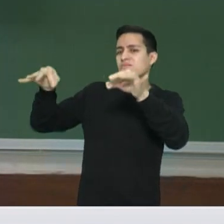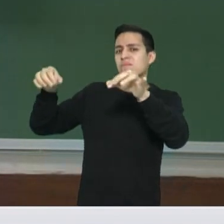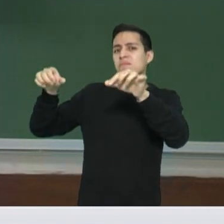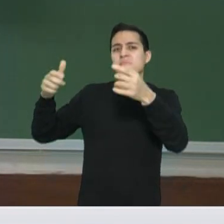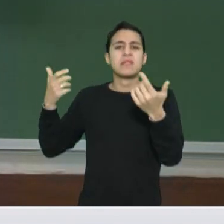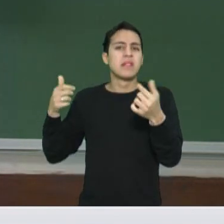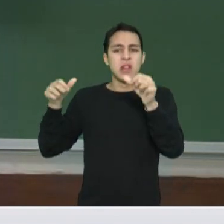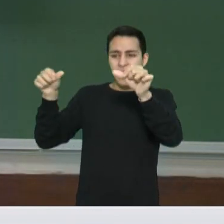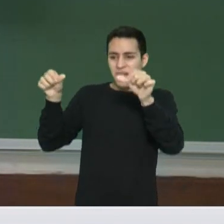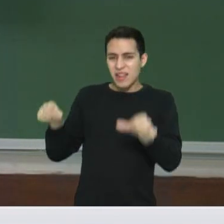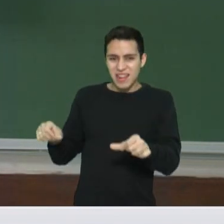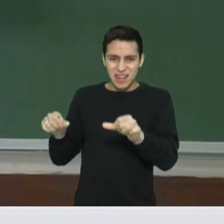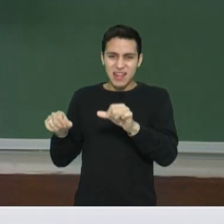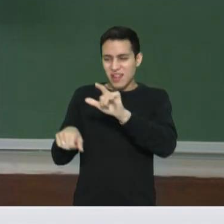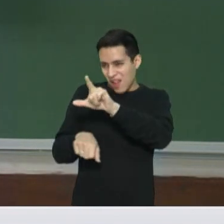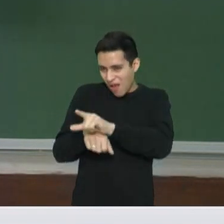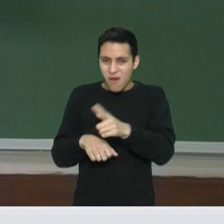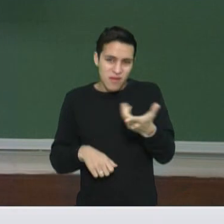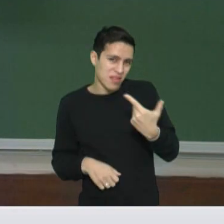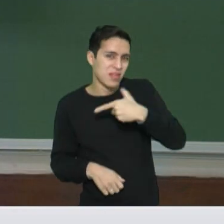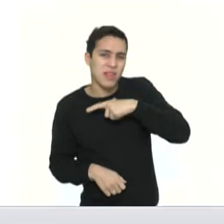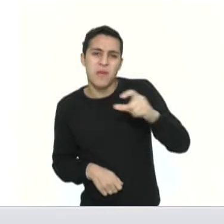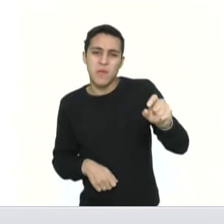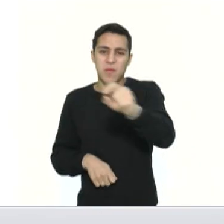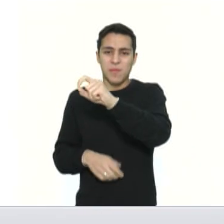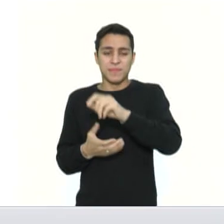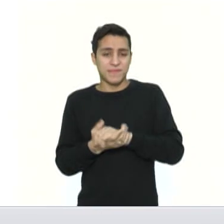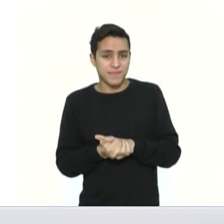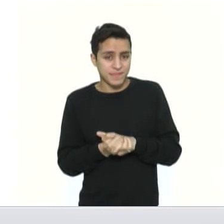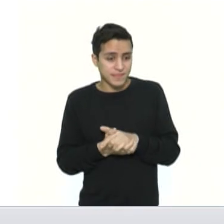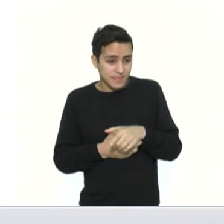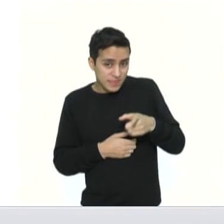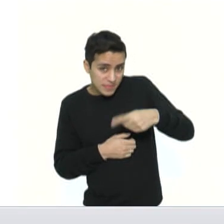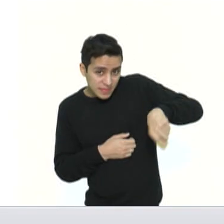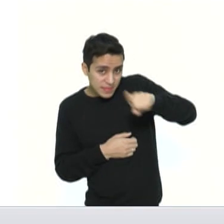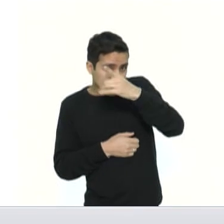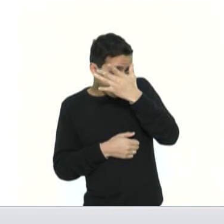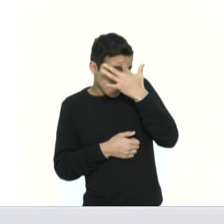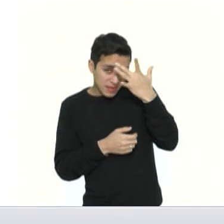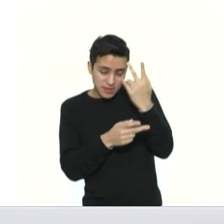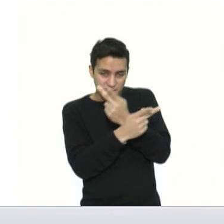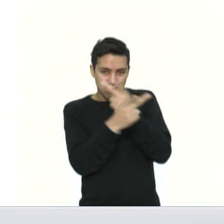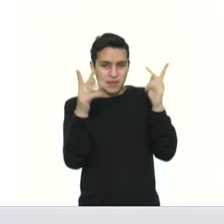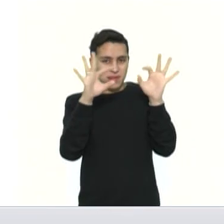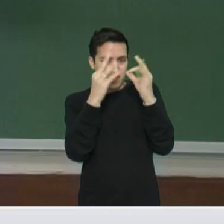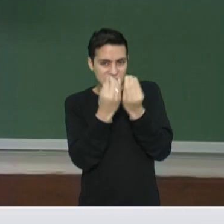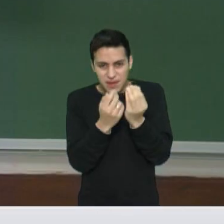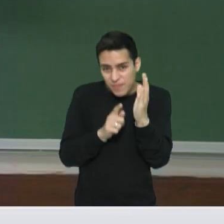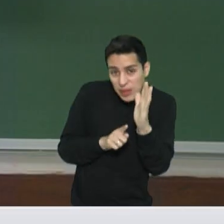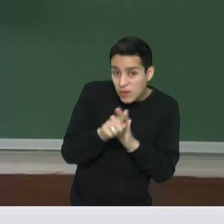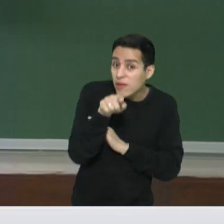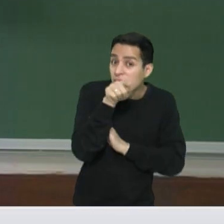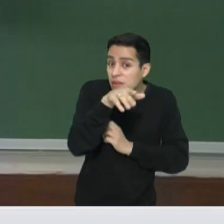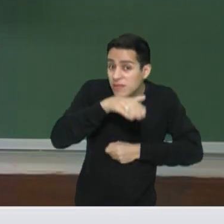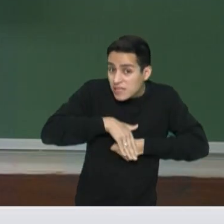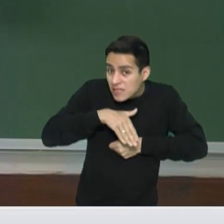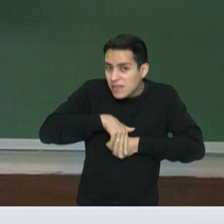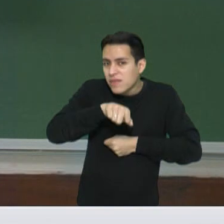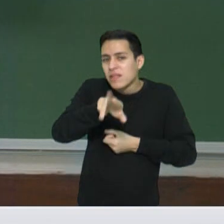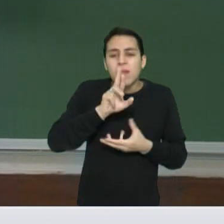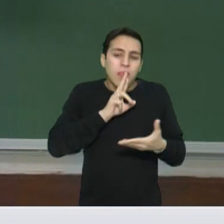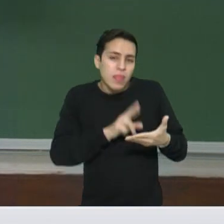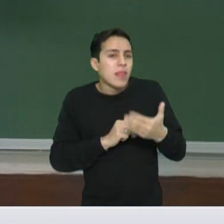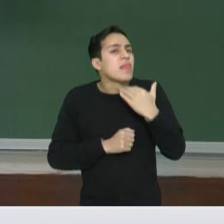loja, tem também lojas aí em bairros, né? Essas pessoas aí da sua família, né? Uma pergunta para você, que você vai responder, ninguém